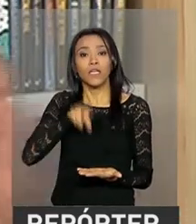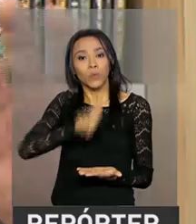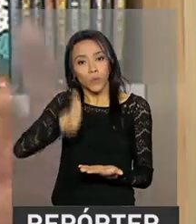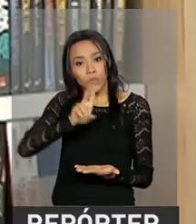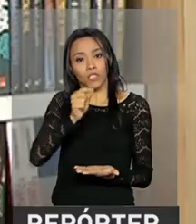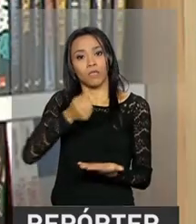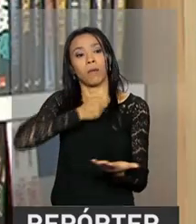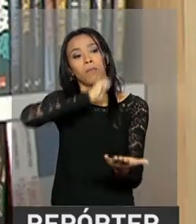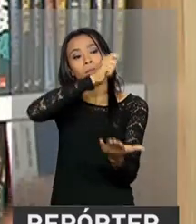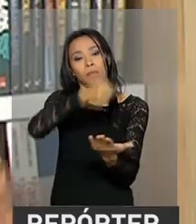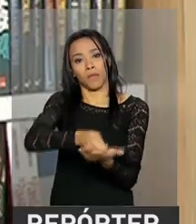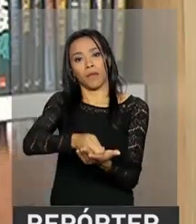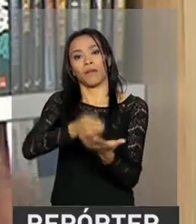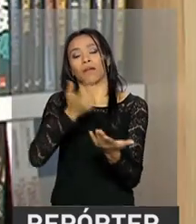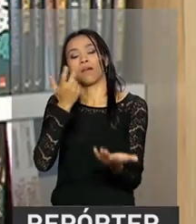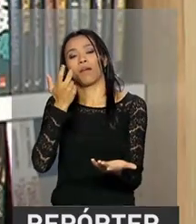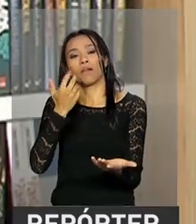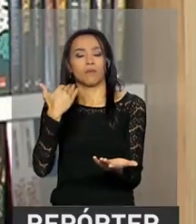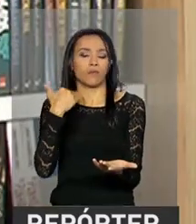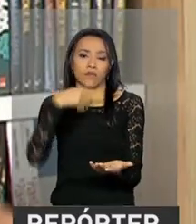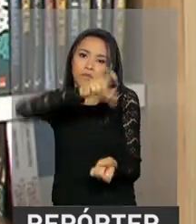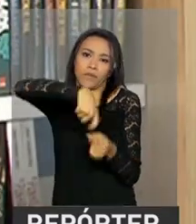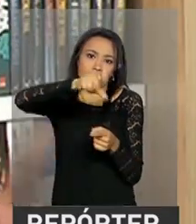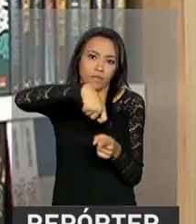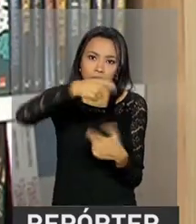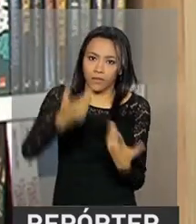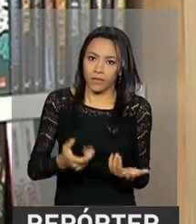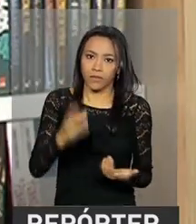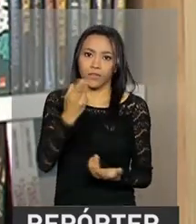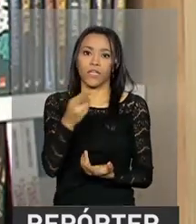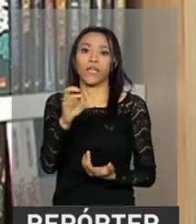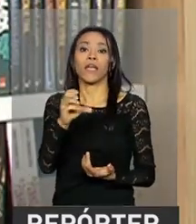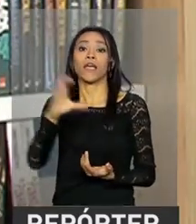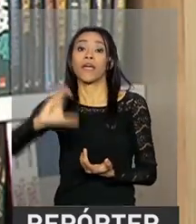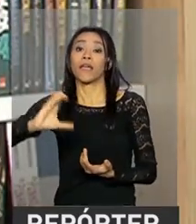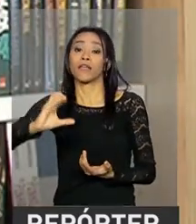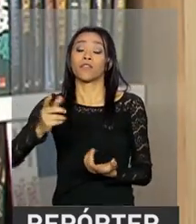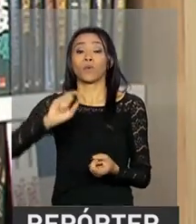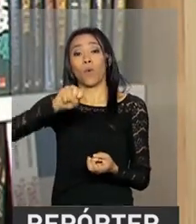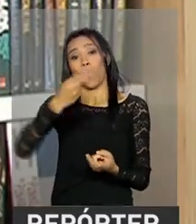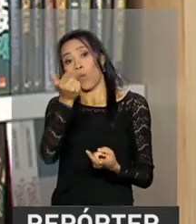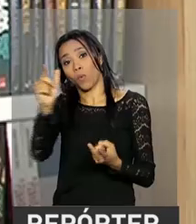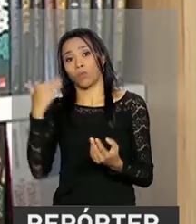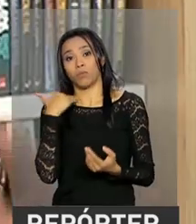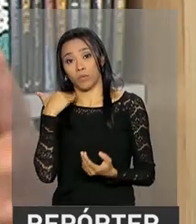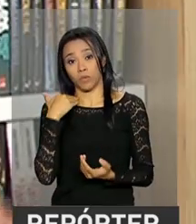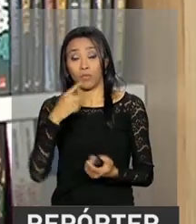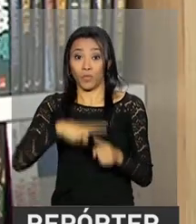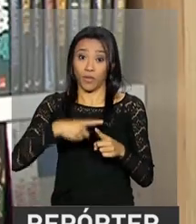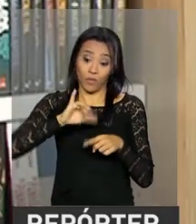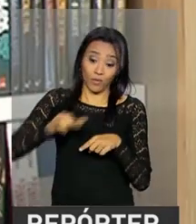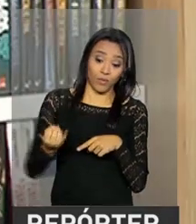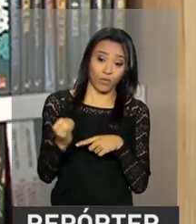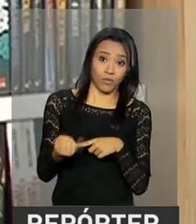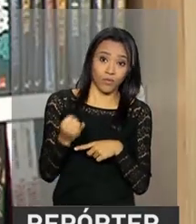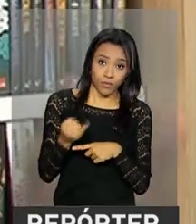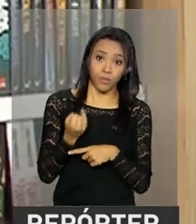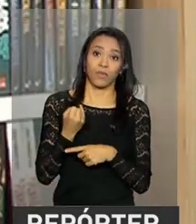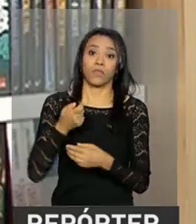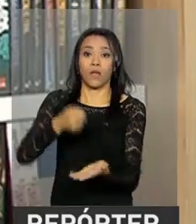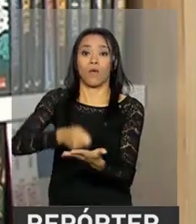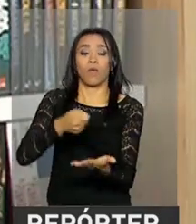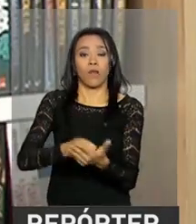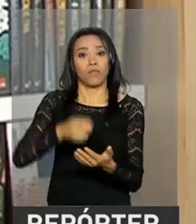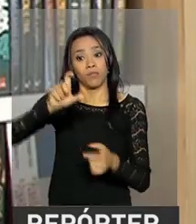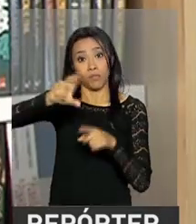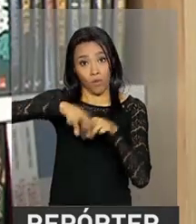liquidação do financiamento que ele tem com o cartão de crédito ou com uma instituição financeira. Normalmente os juros que são cobrados pelo